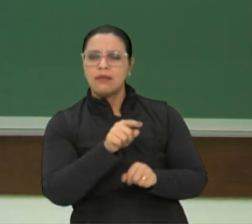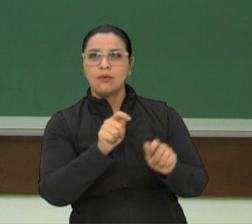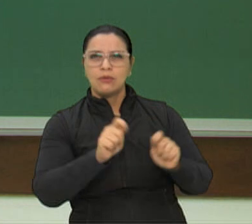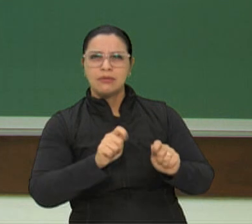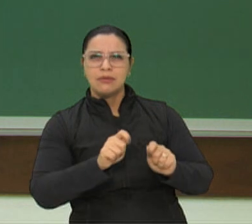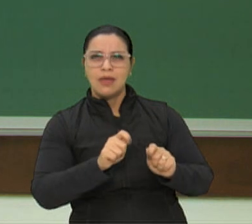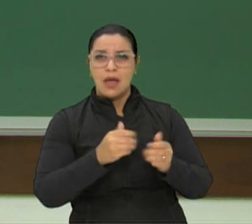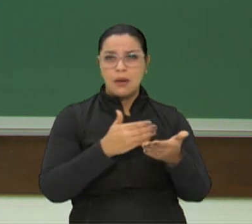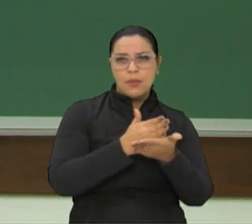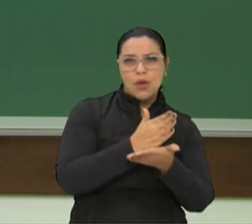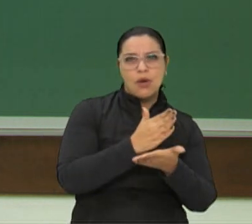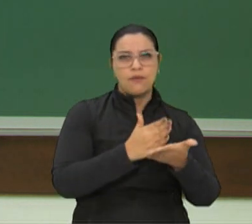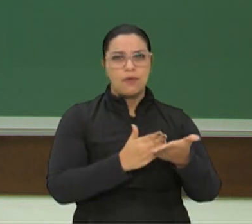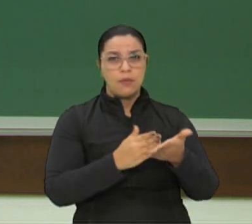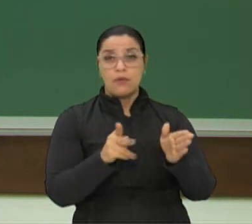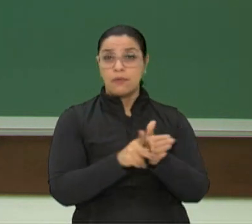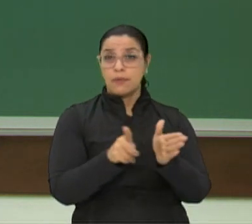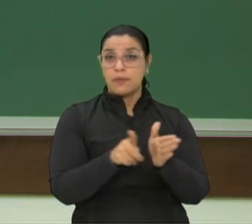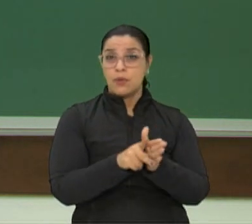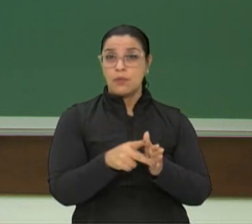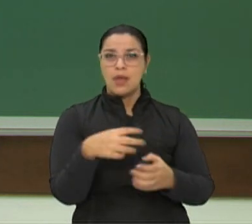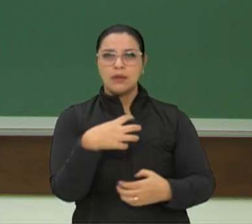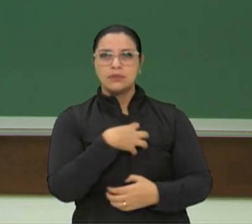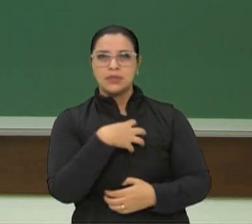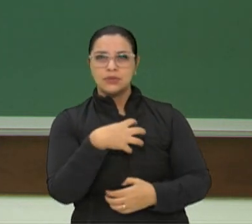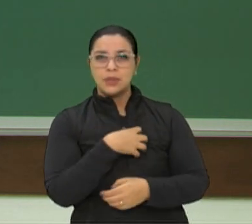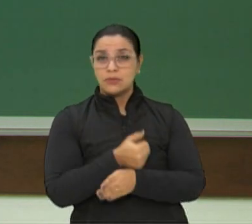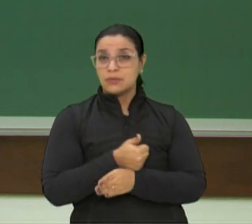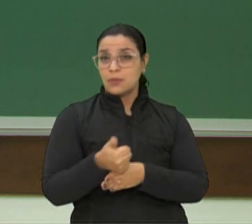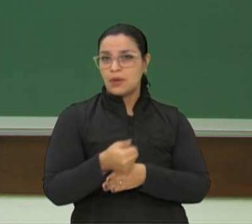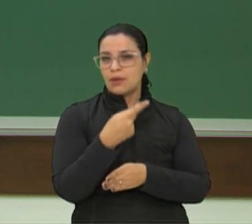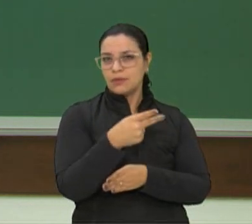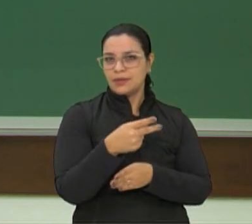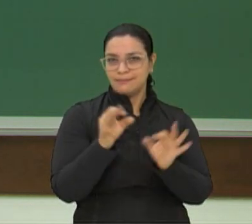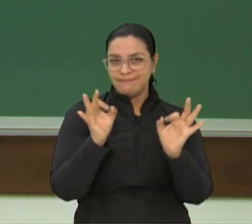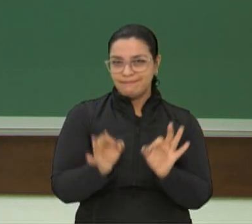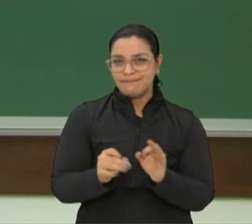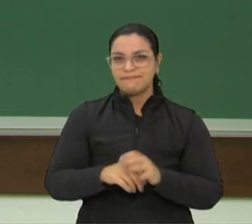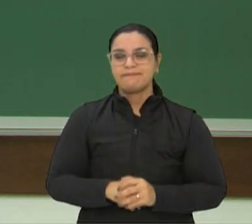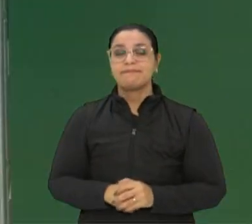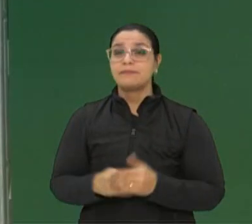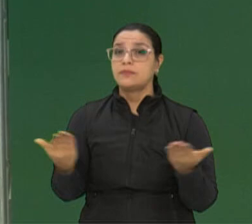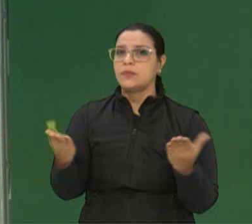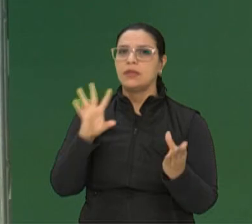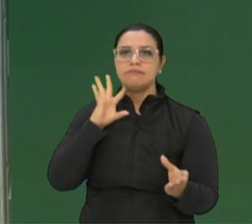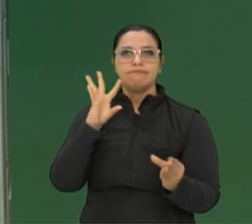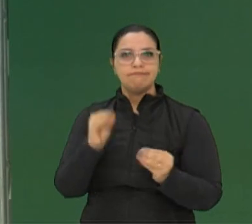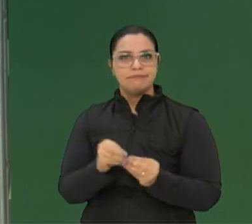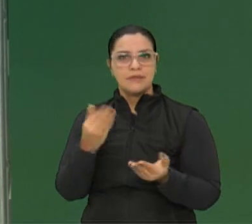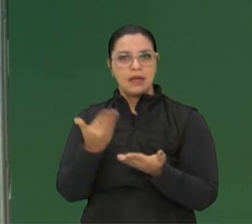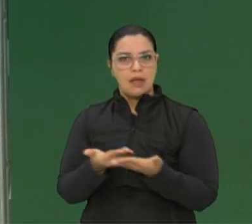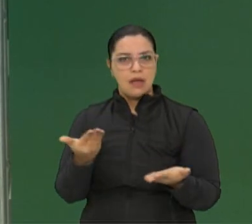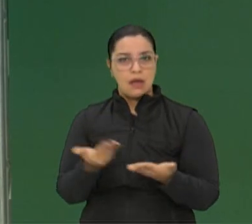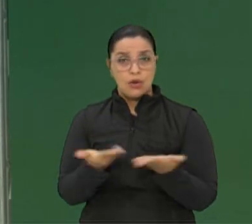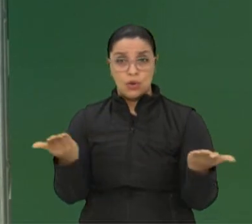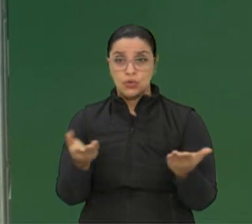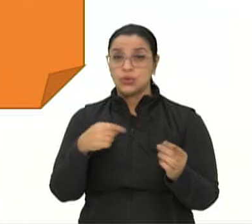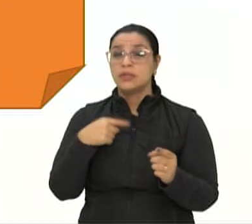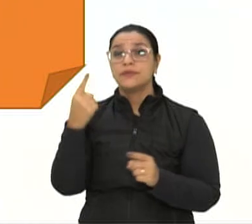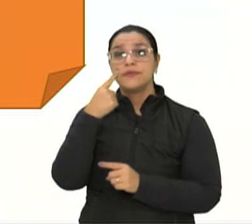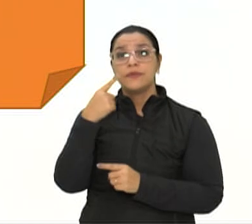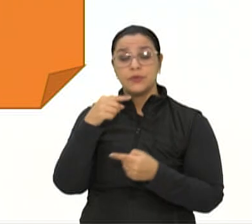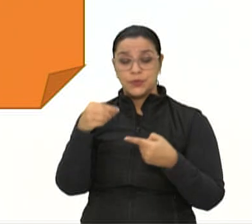né? Esse vai ser o fundamento da moral para ele, perfeito? Então, fechamos nossa aula de hoje, né? Nós vimos aí